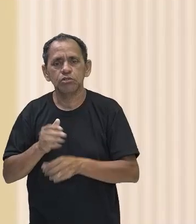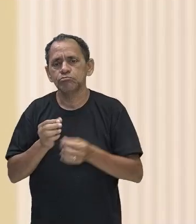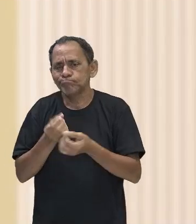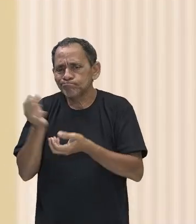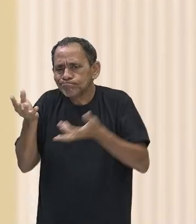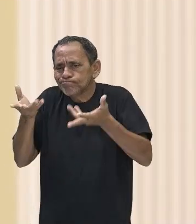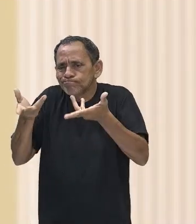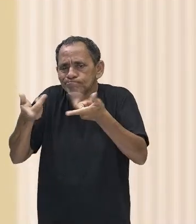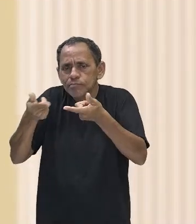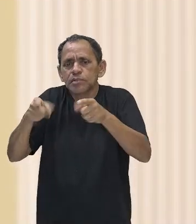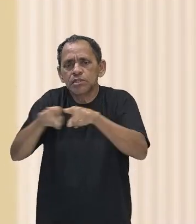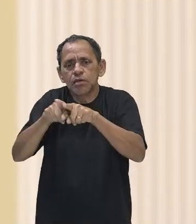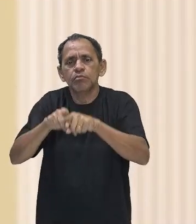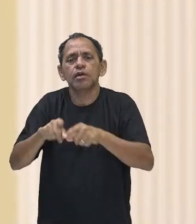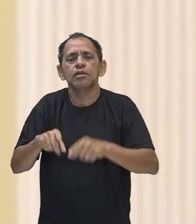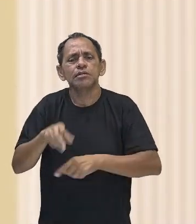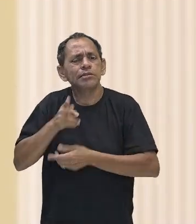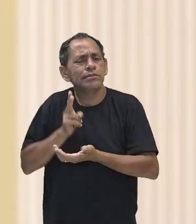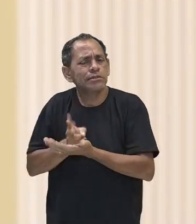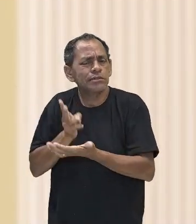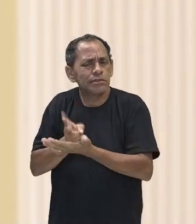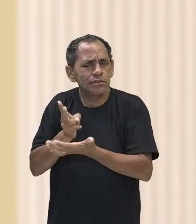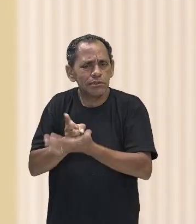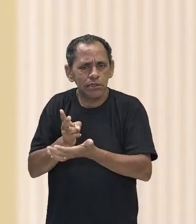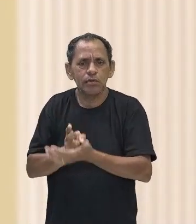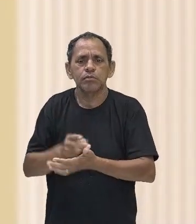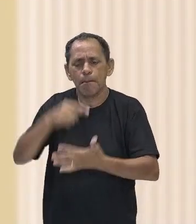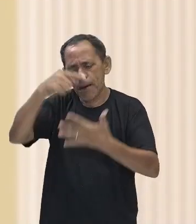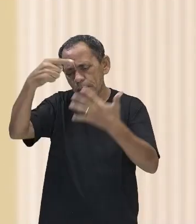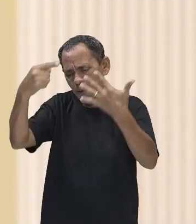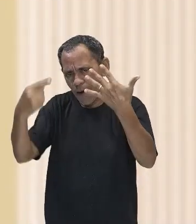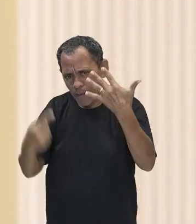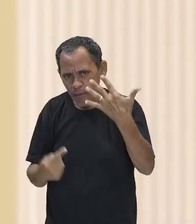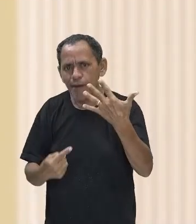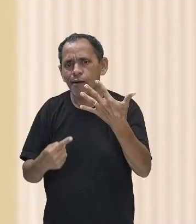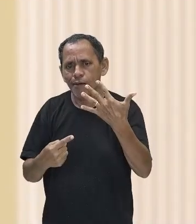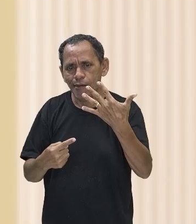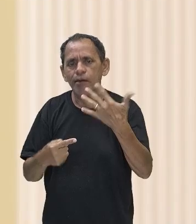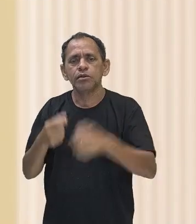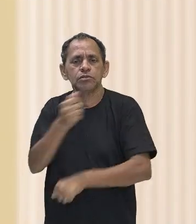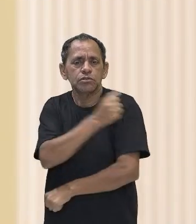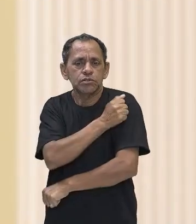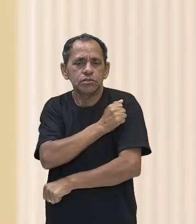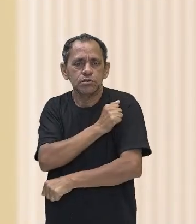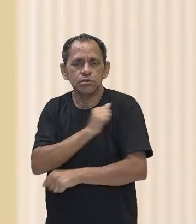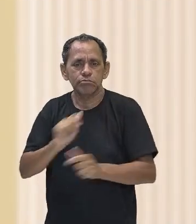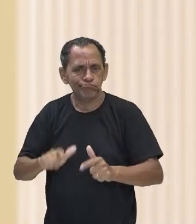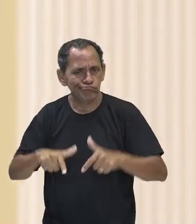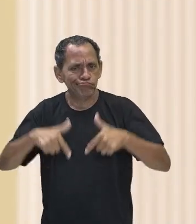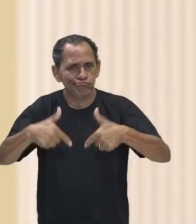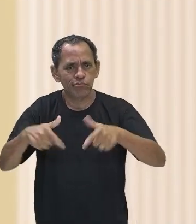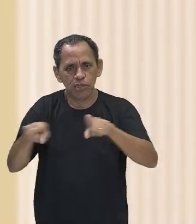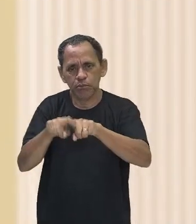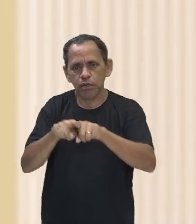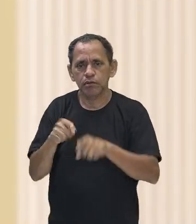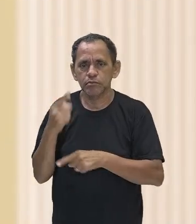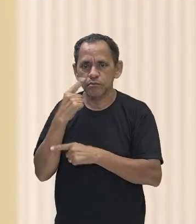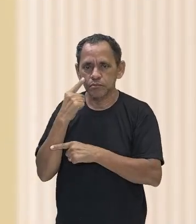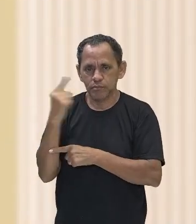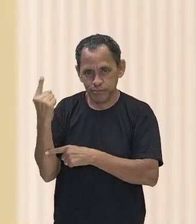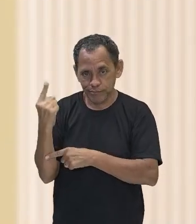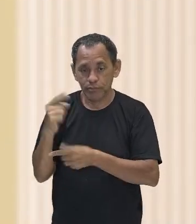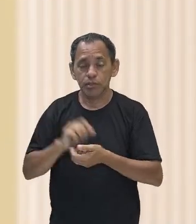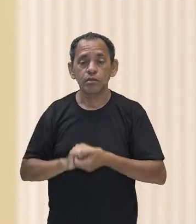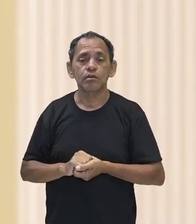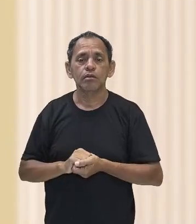né, reivindicações que, por exemplo, esses, né, os estudantes estão à frente. E aí vocês observaram a